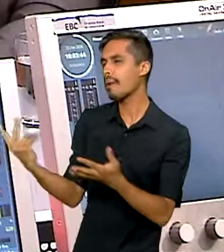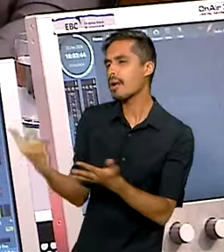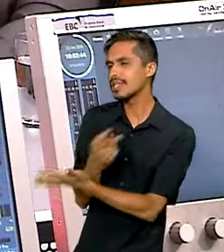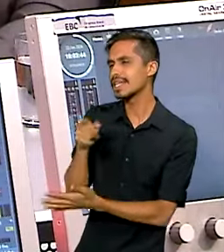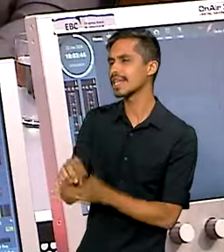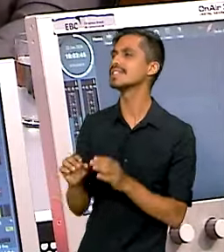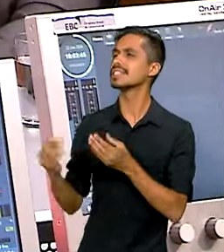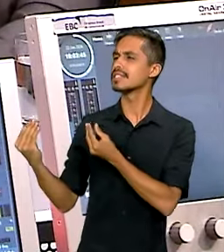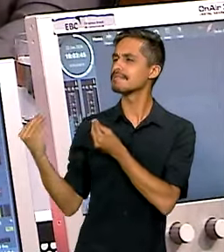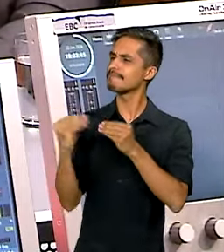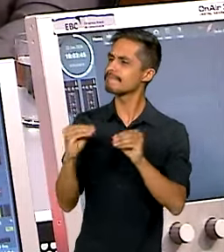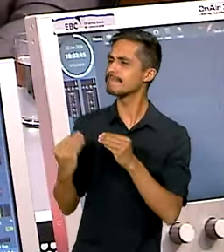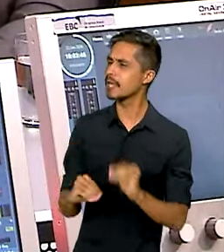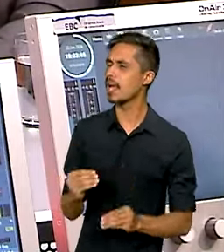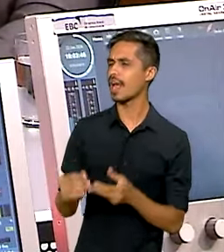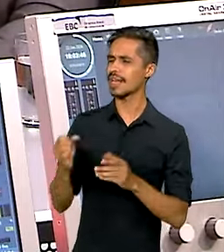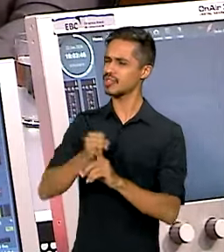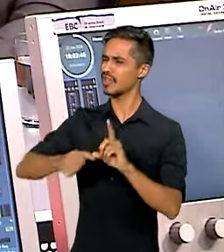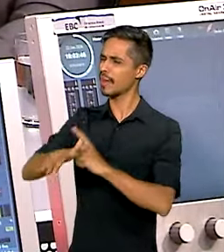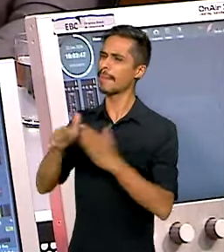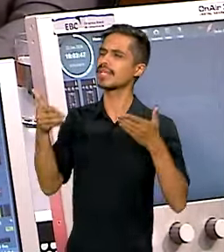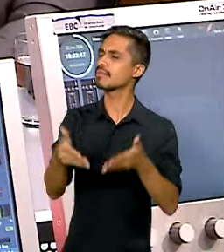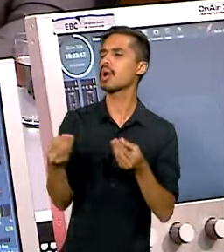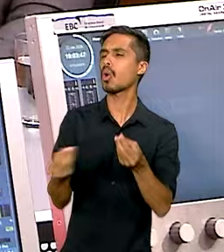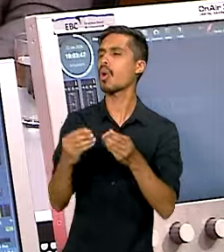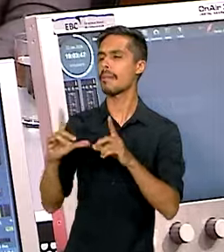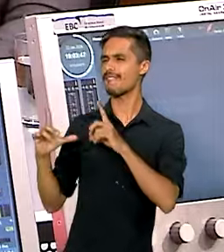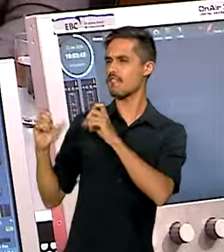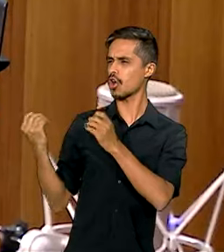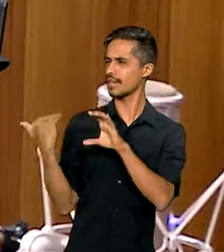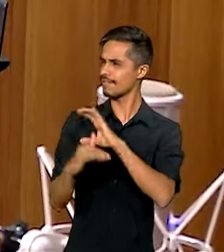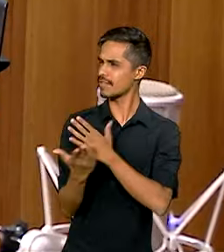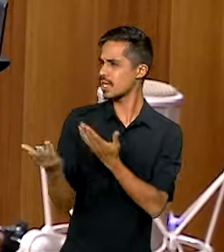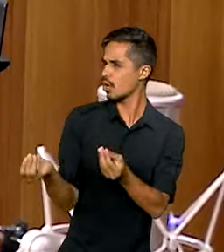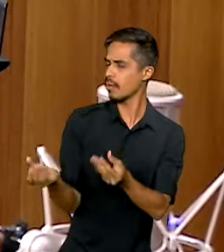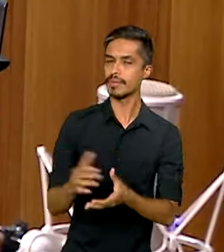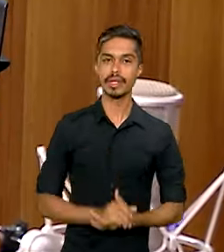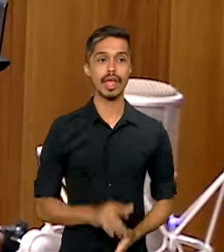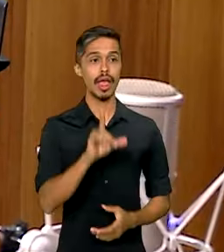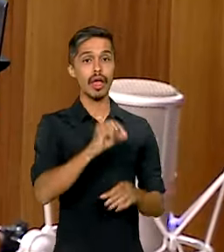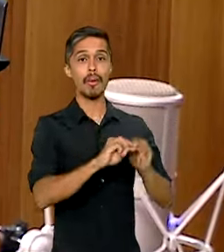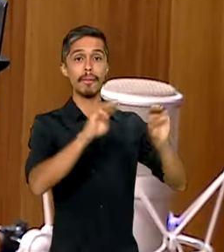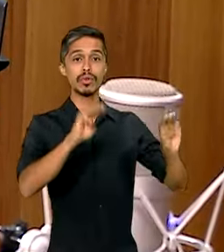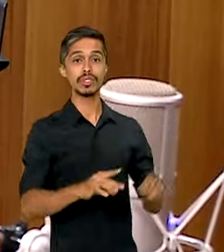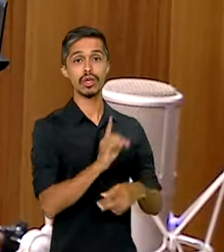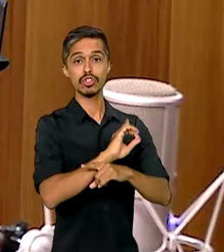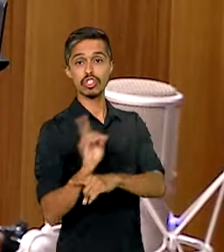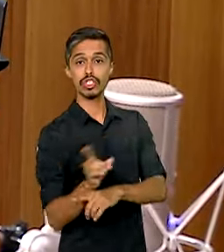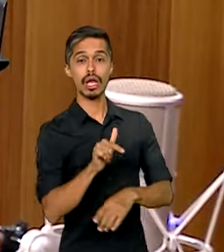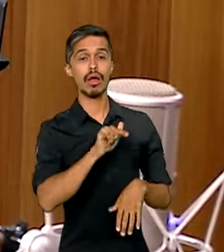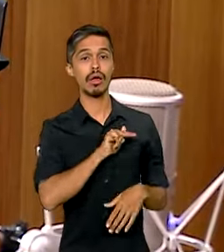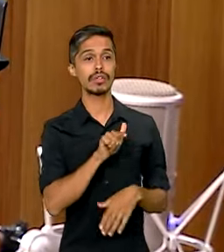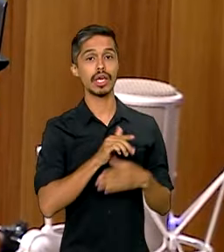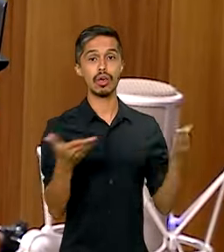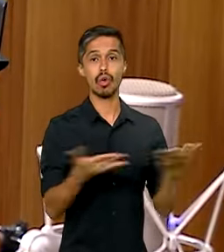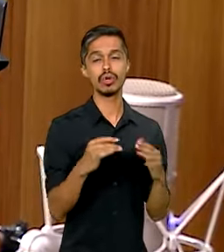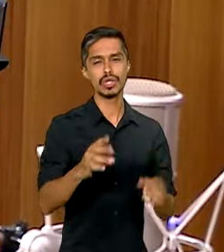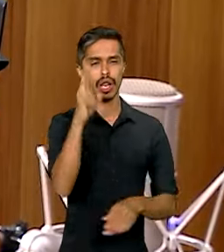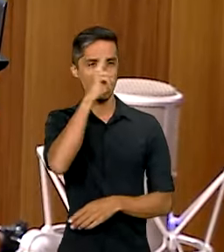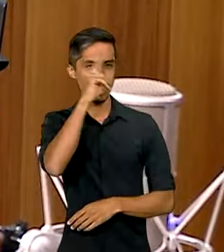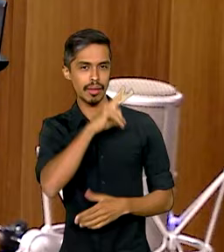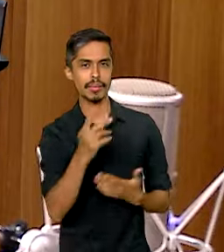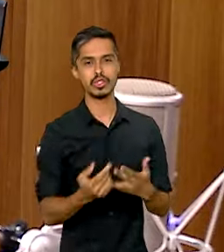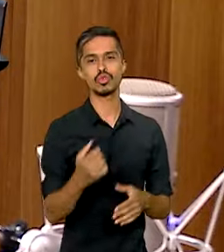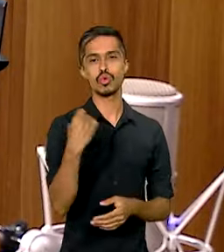prática esse repositório? A sociedade participa, envia fotos? Como é que é isso? Ele é um museu digital, né? Então hoje ele tem um memorial do 8